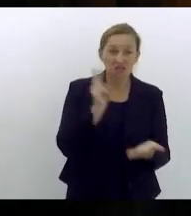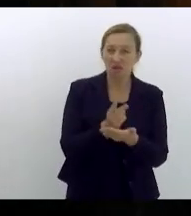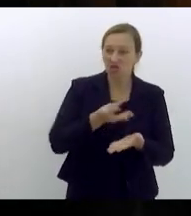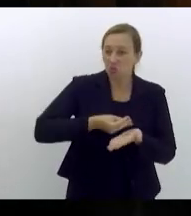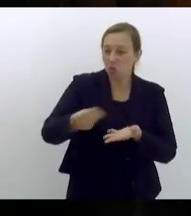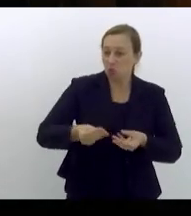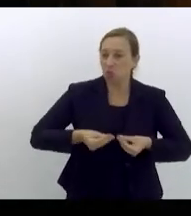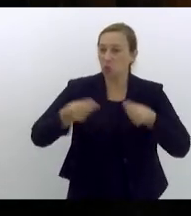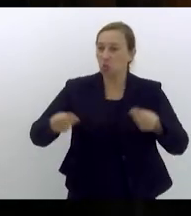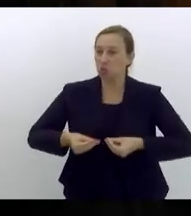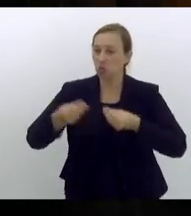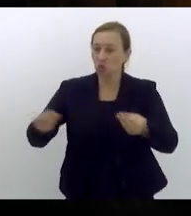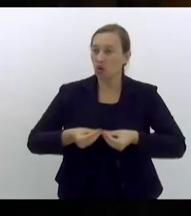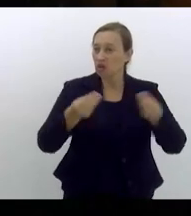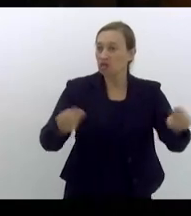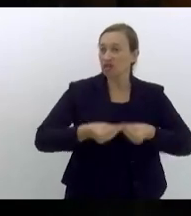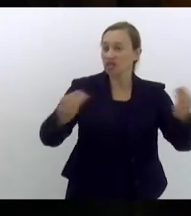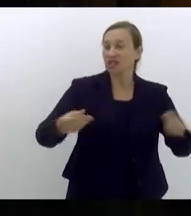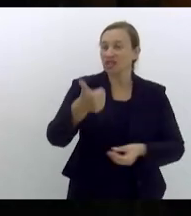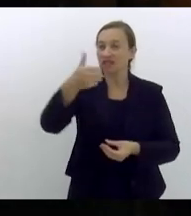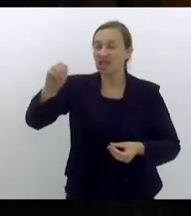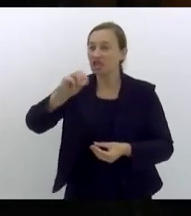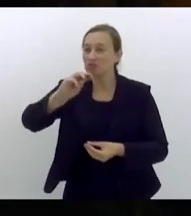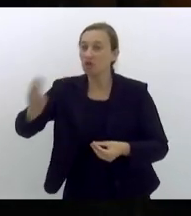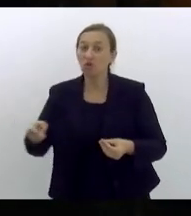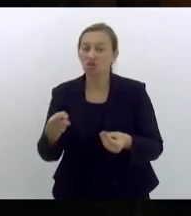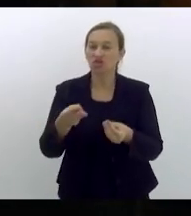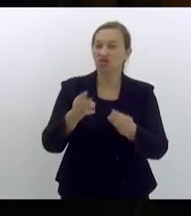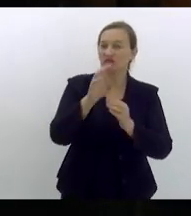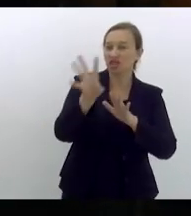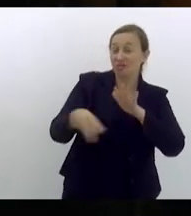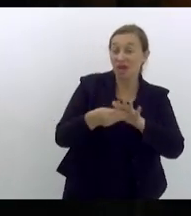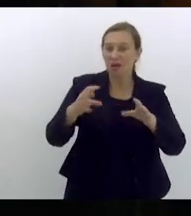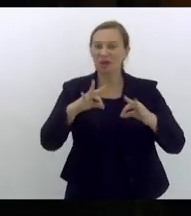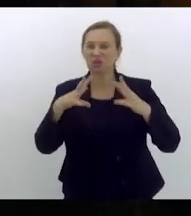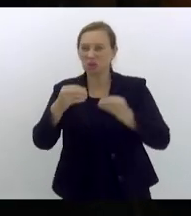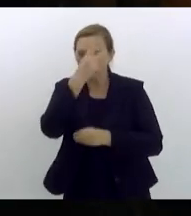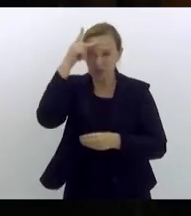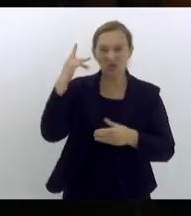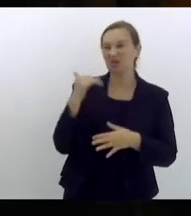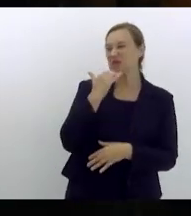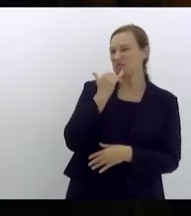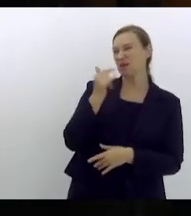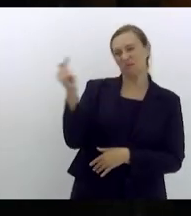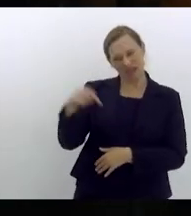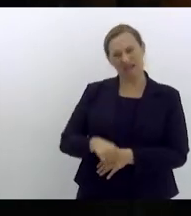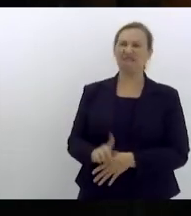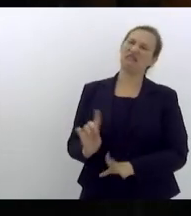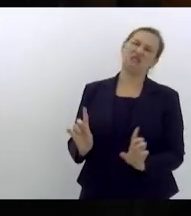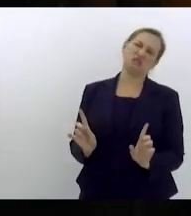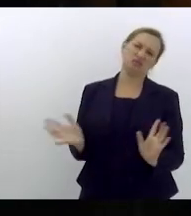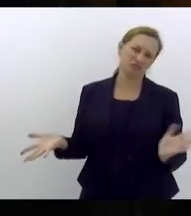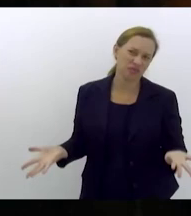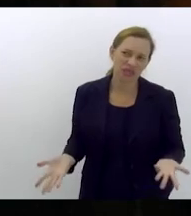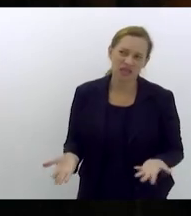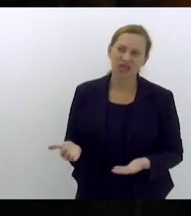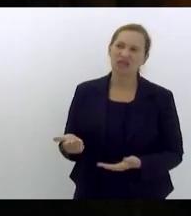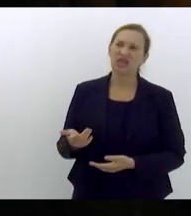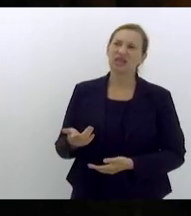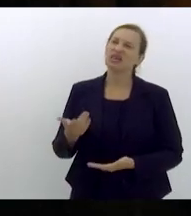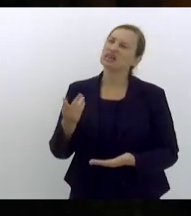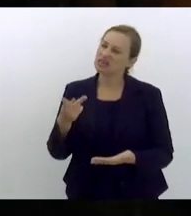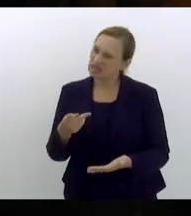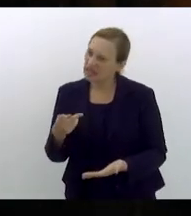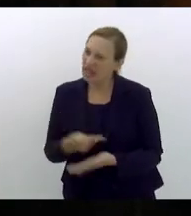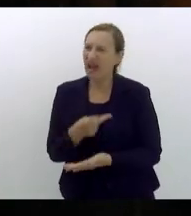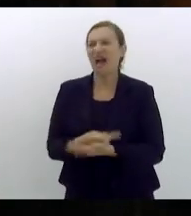ó ó 10 bilhões de emenda para todo mundo vem com esse papo furado para cá não você é covardia com